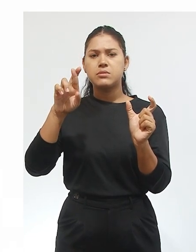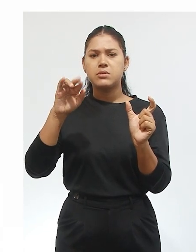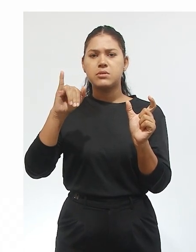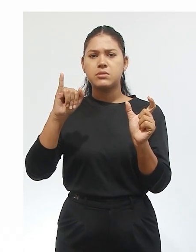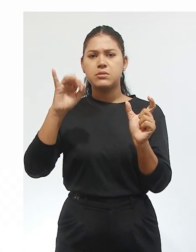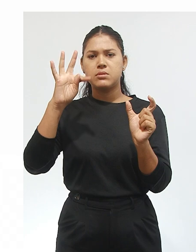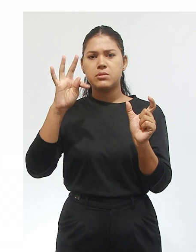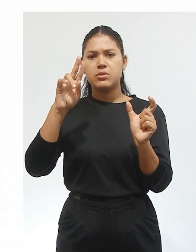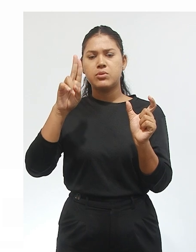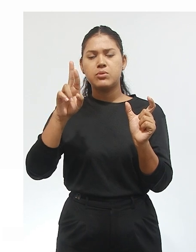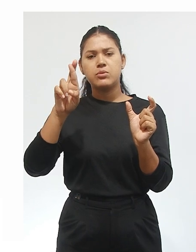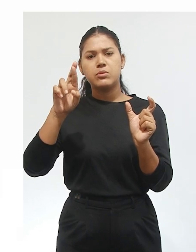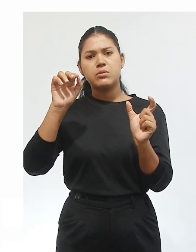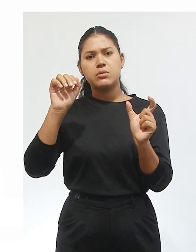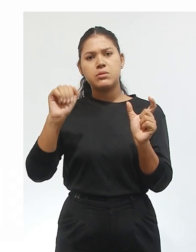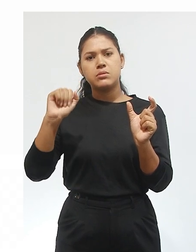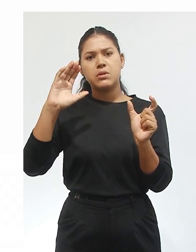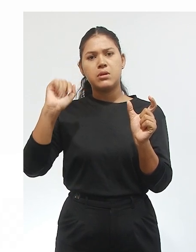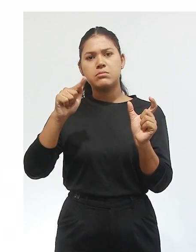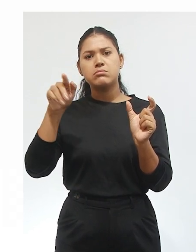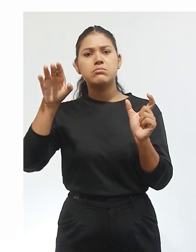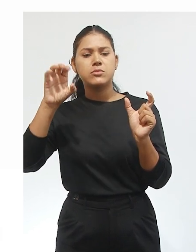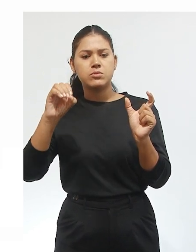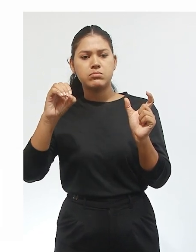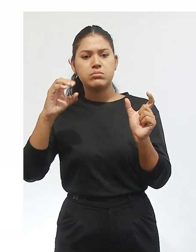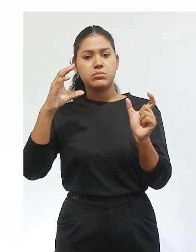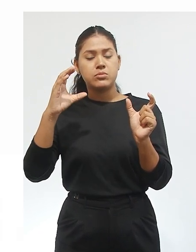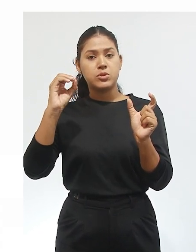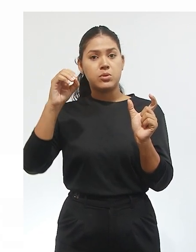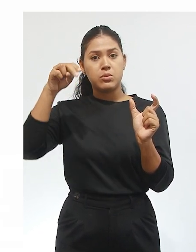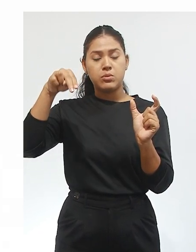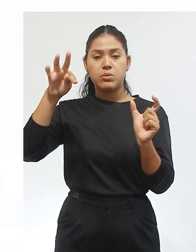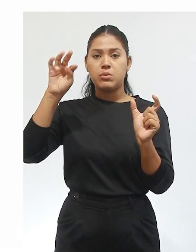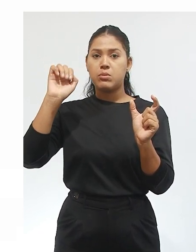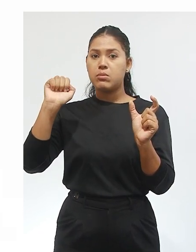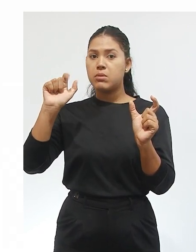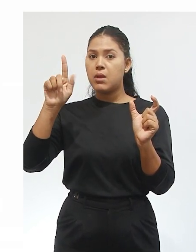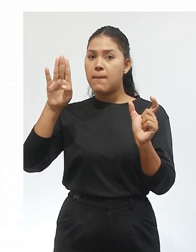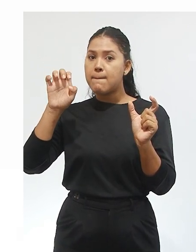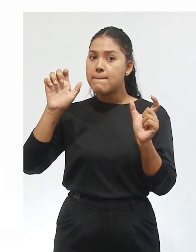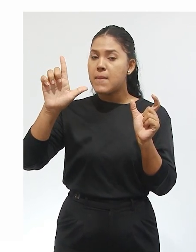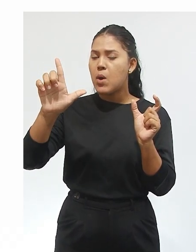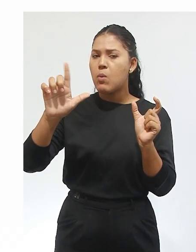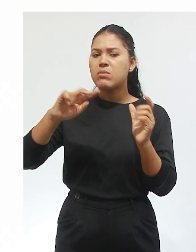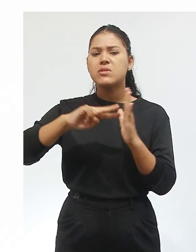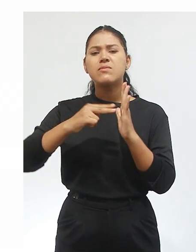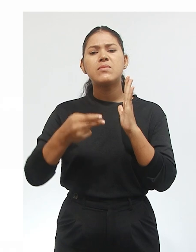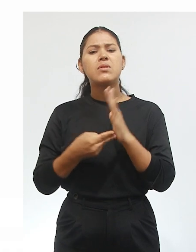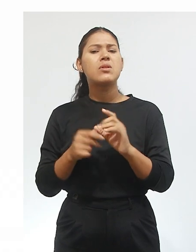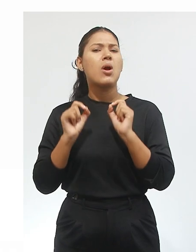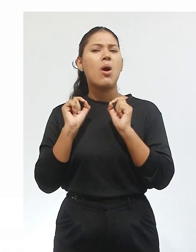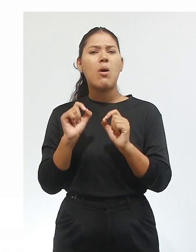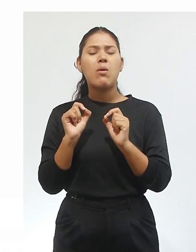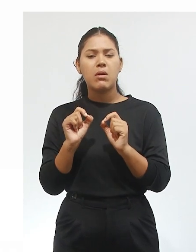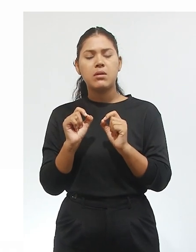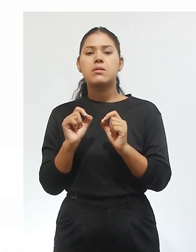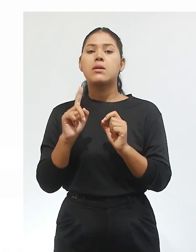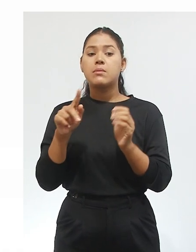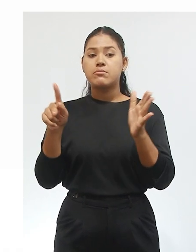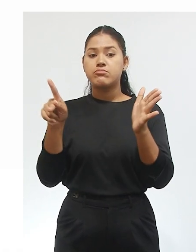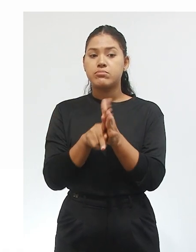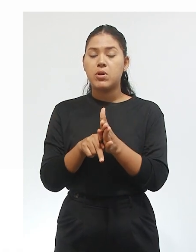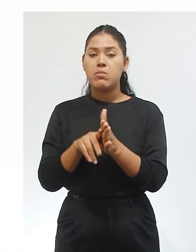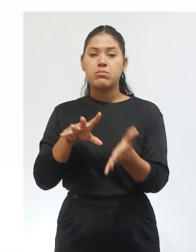tá? Vamos ver os conceitos aqui. Ele é o quê? Ele é o registro cronológico, tá? E específico de